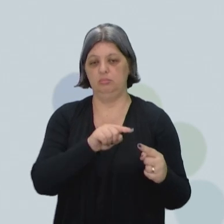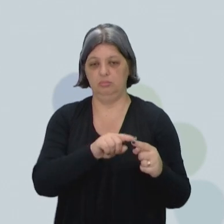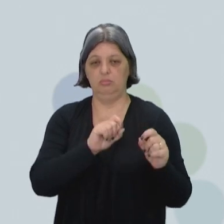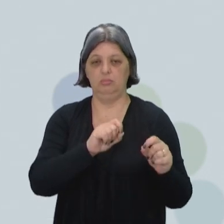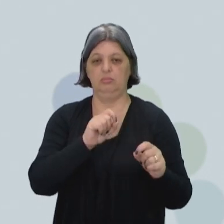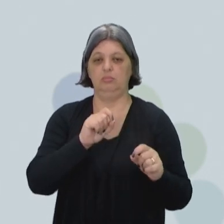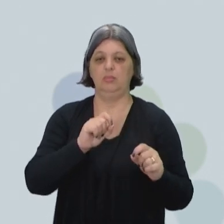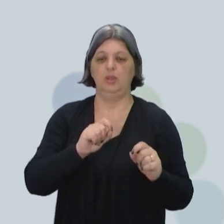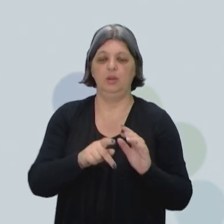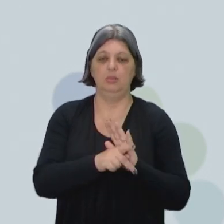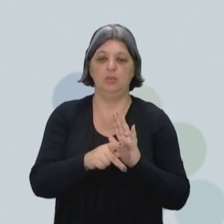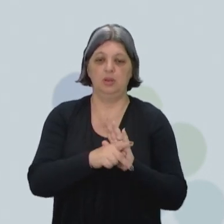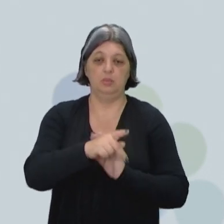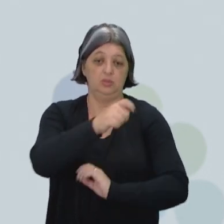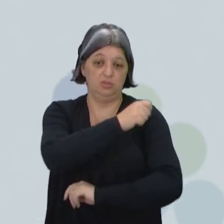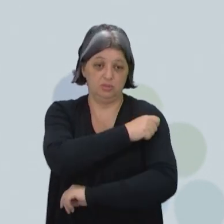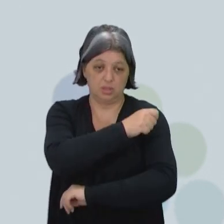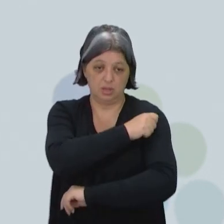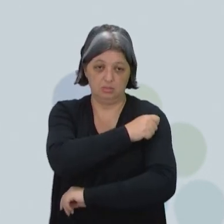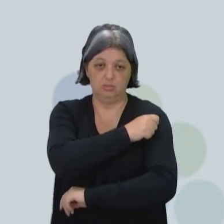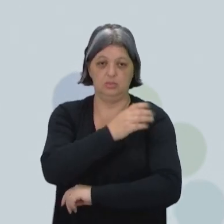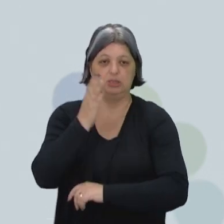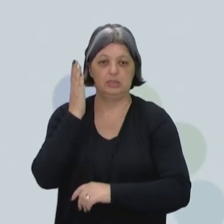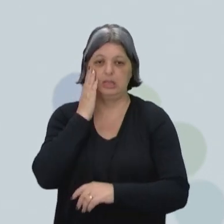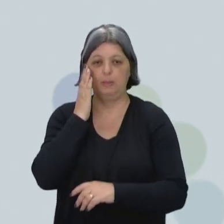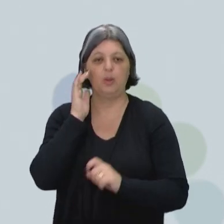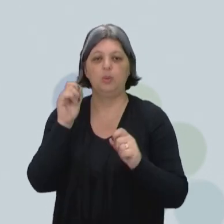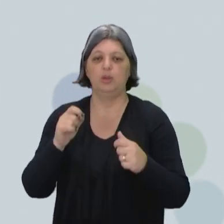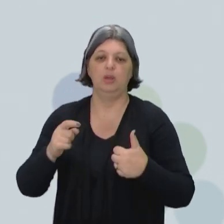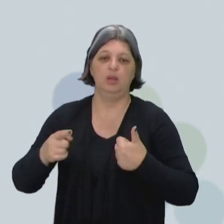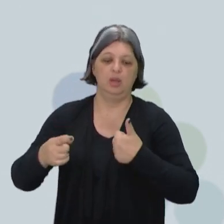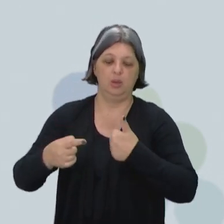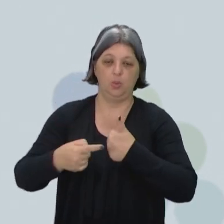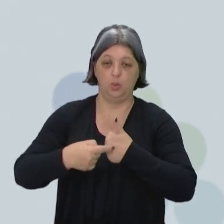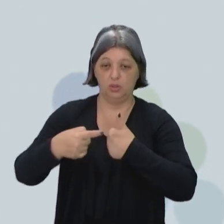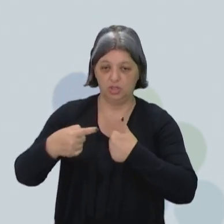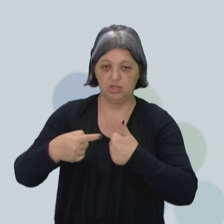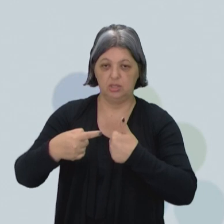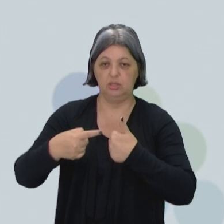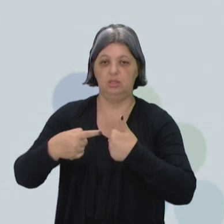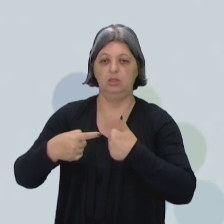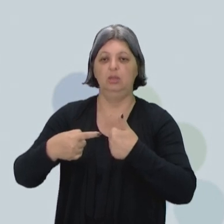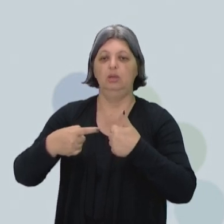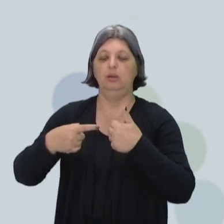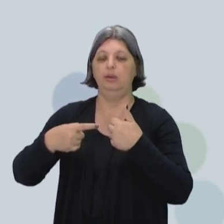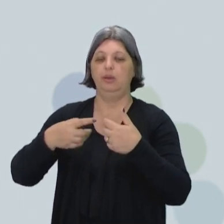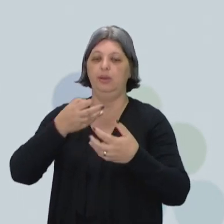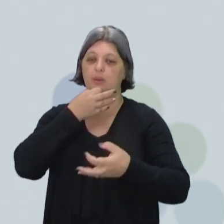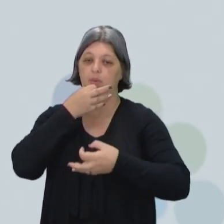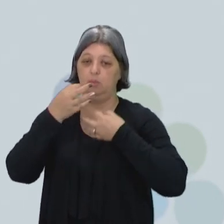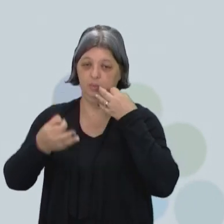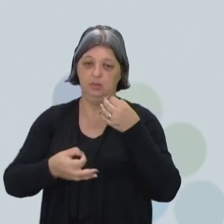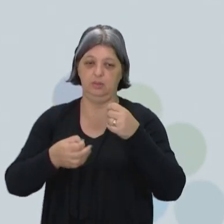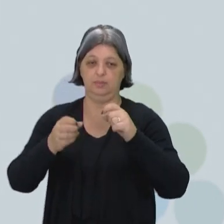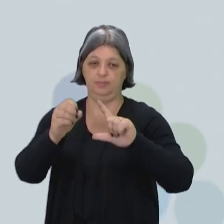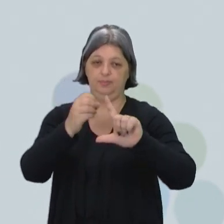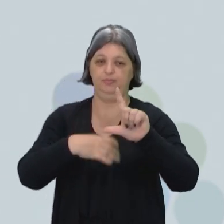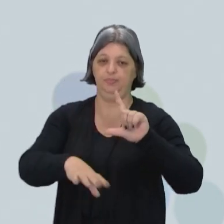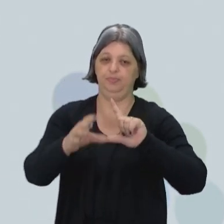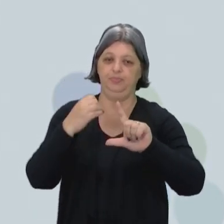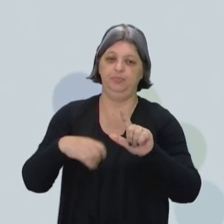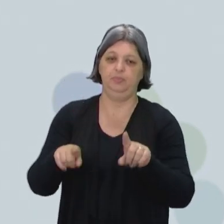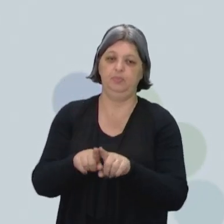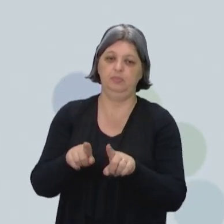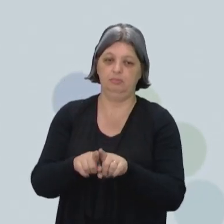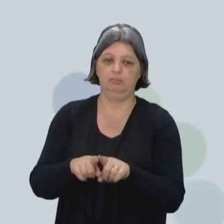para que entendam as práticas de curtir, comentar e compartilhar, atuem no combate à desinformação e